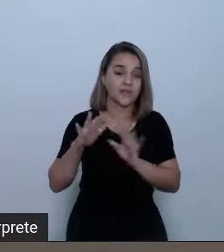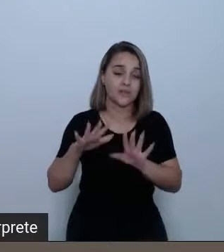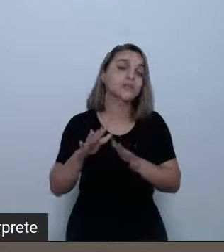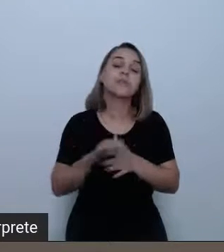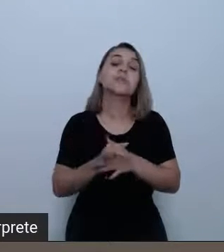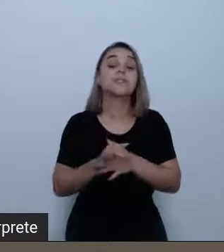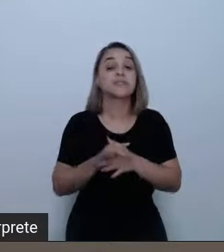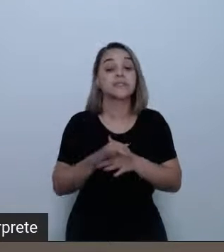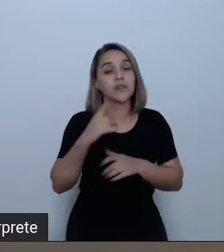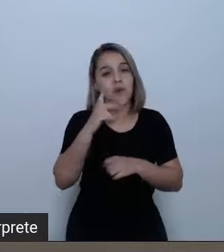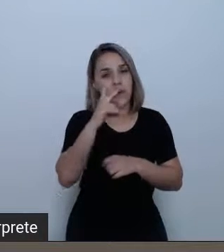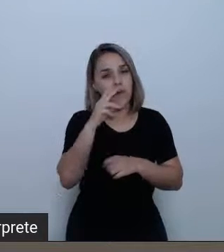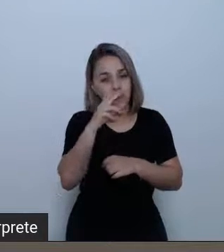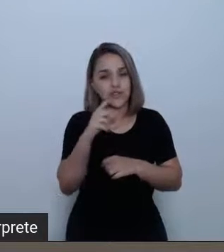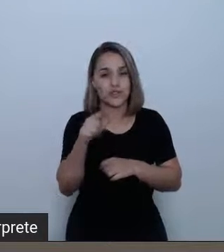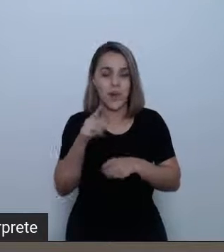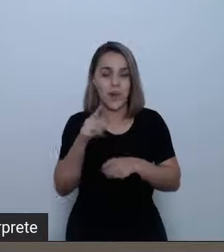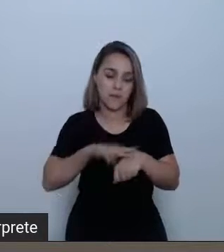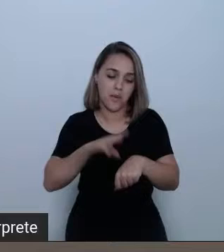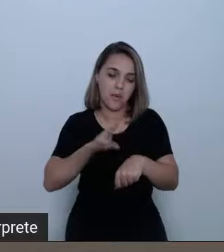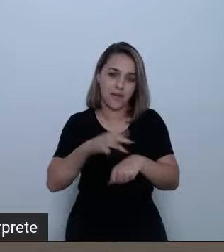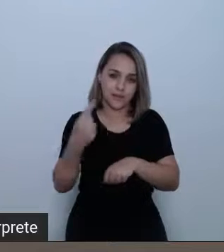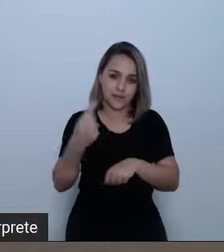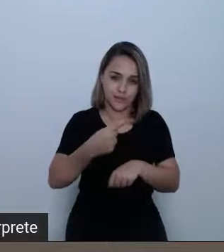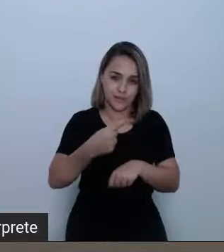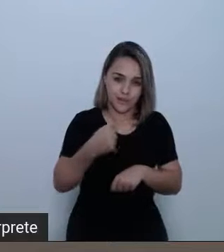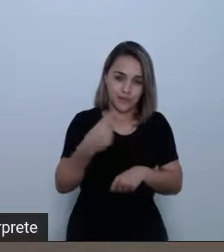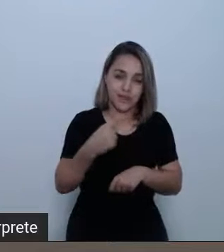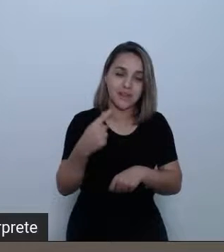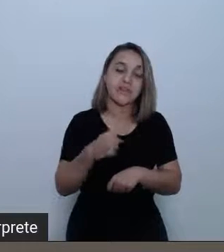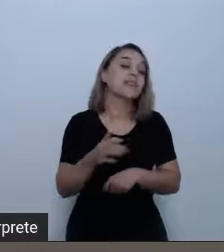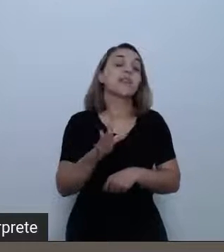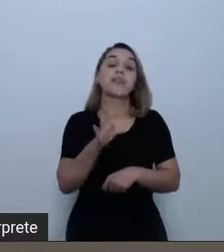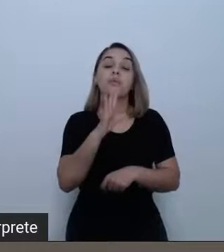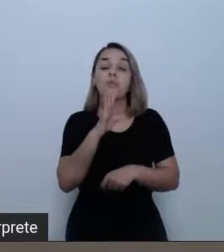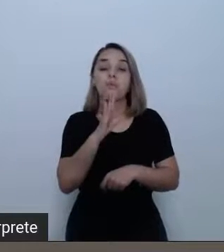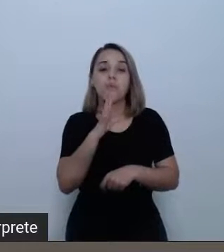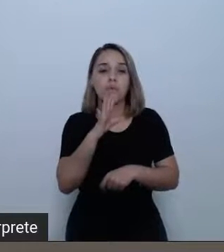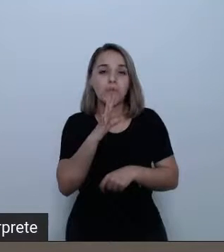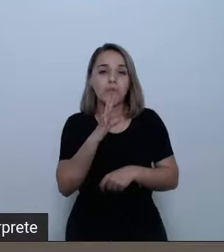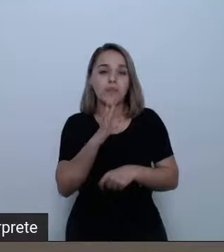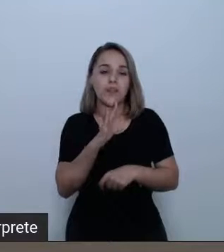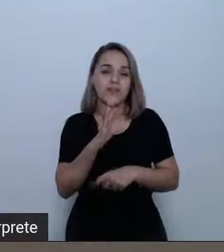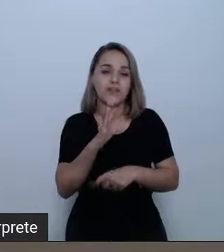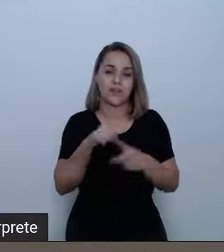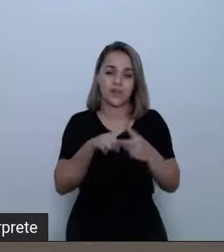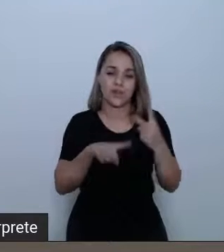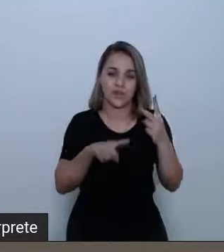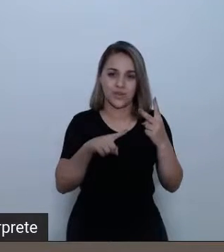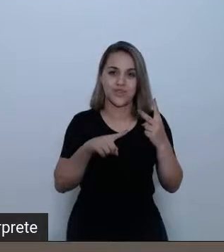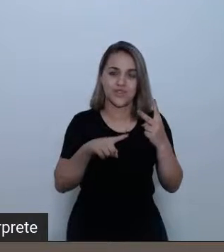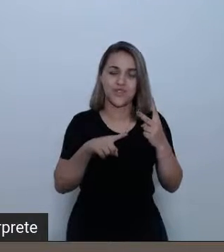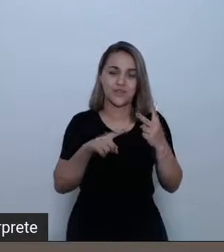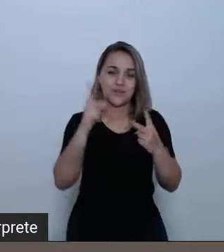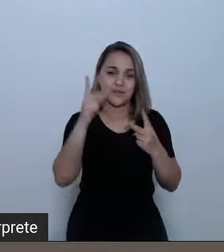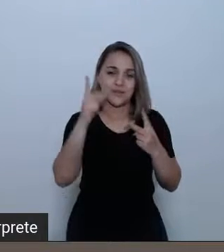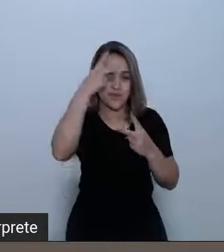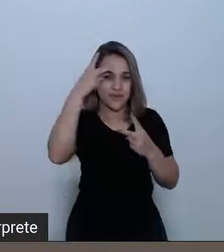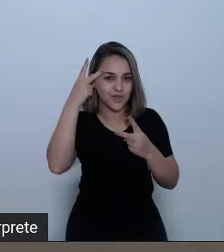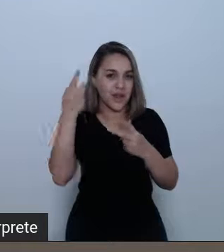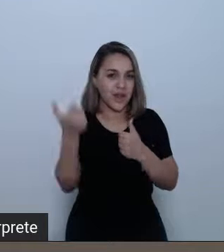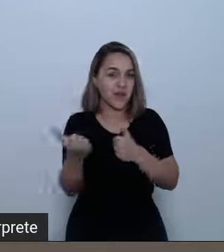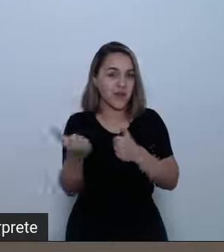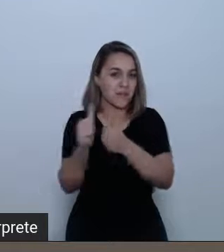primeiro momento, quando ele conhece essas duas figuras, especialmente, que ele se aproxima mais, o Leger e o